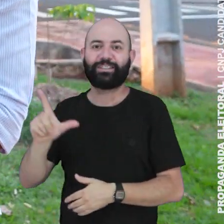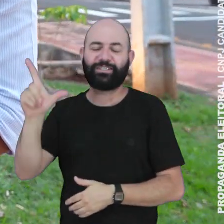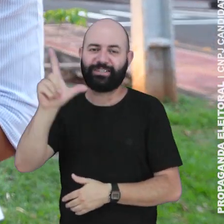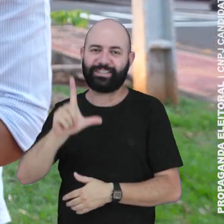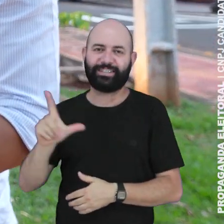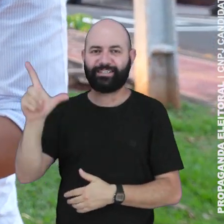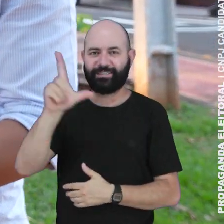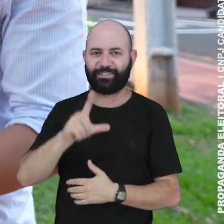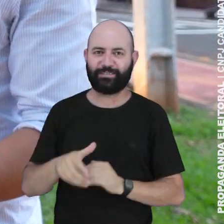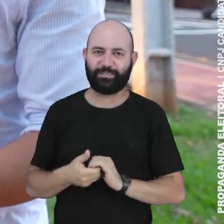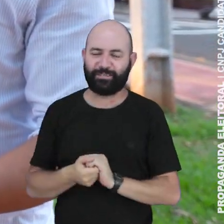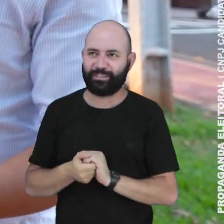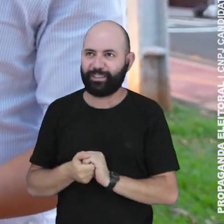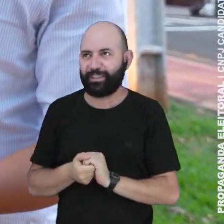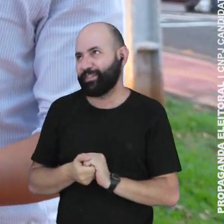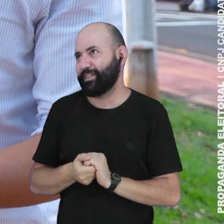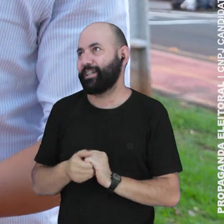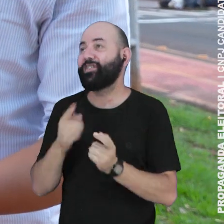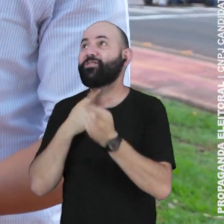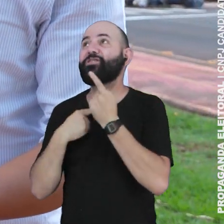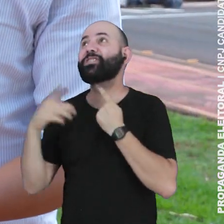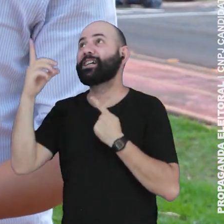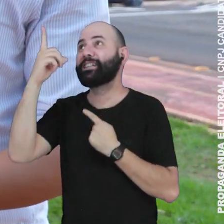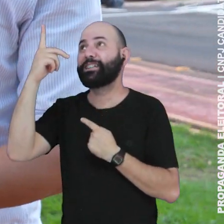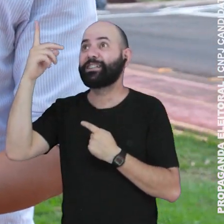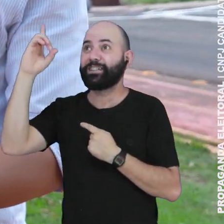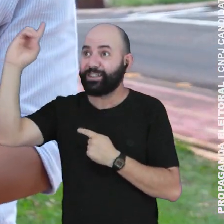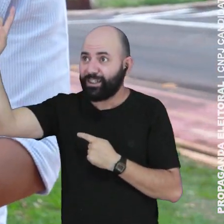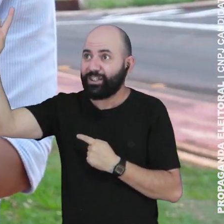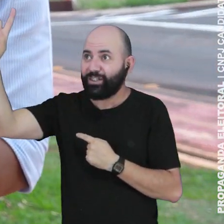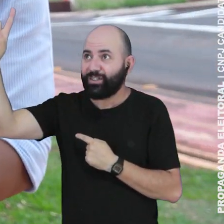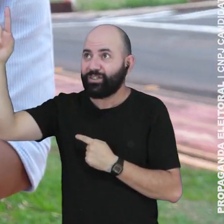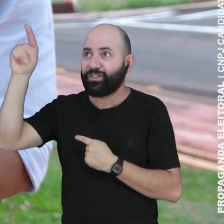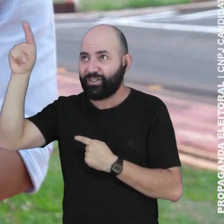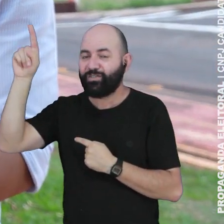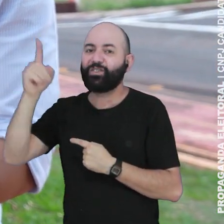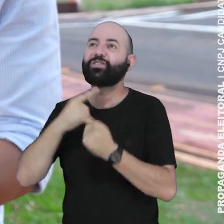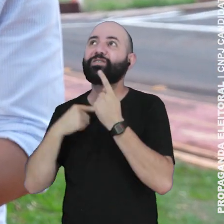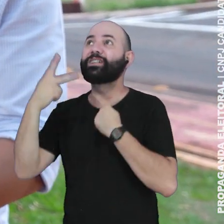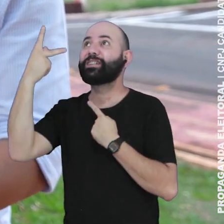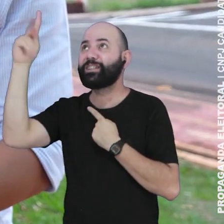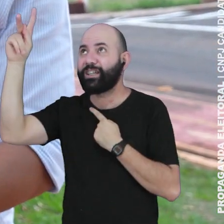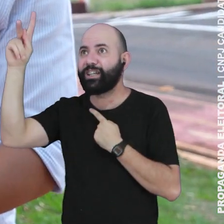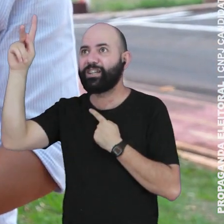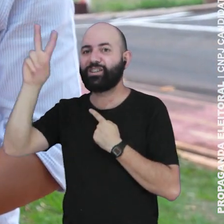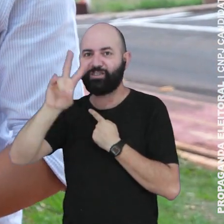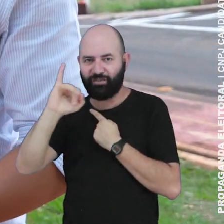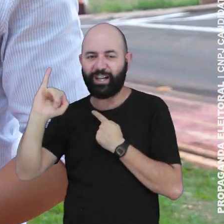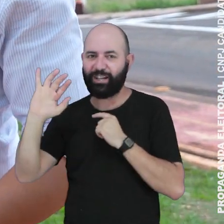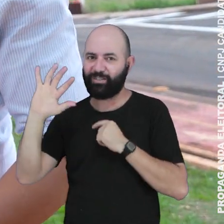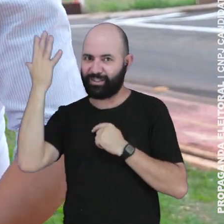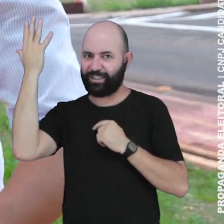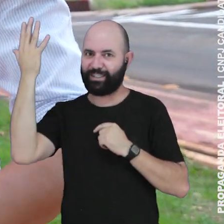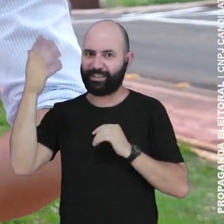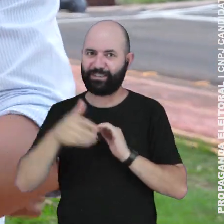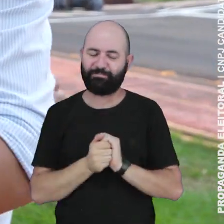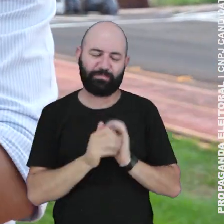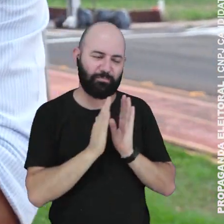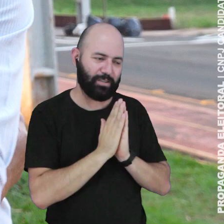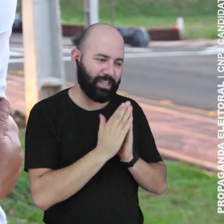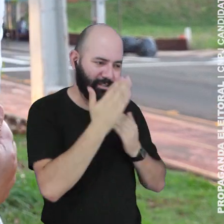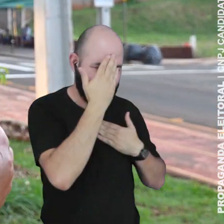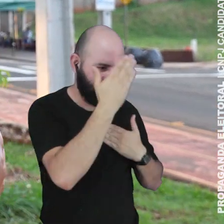prefeito de Londrina, tá nas mãos de Deus. Se for da vontade dele, vai ser. Amém. Amém.